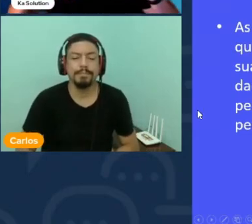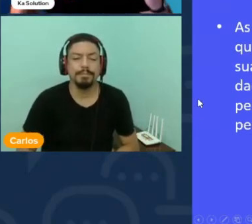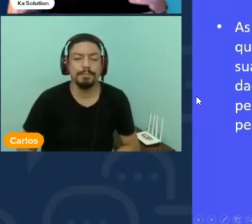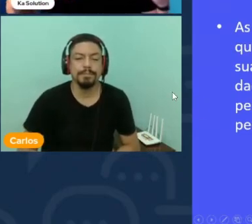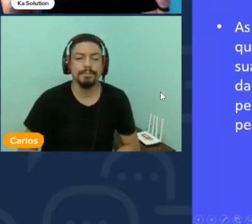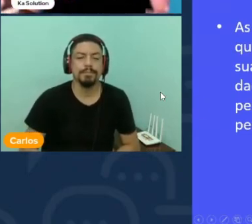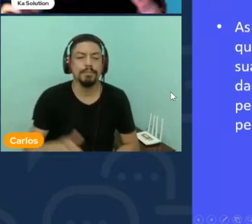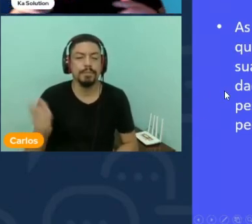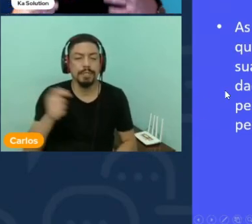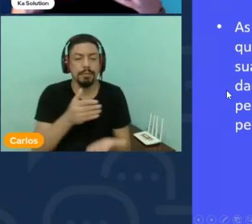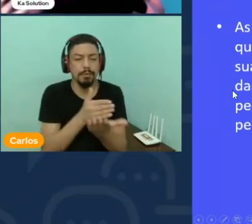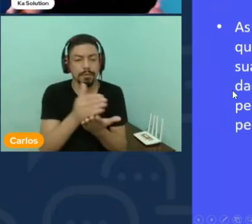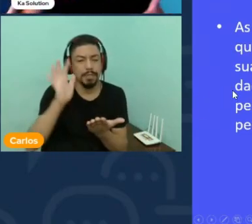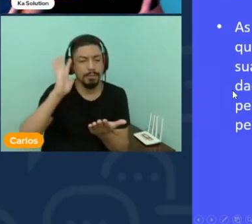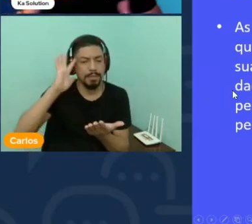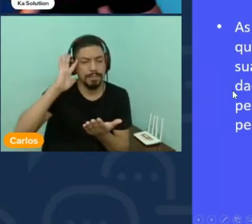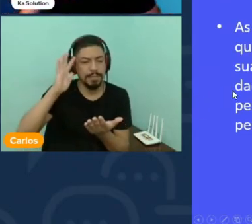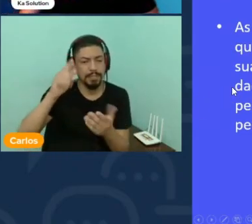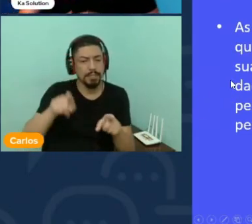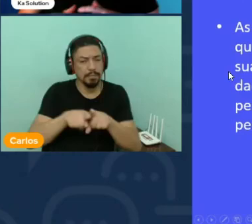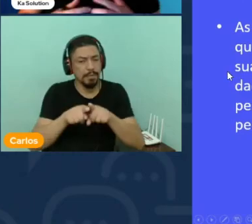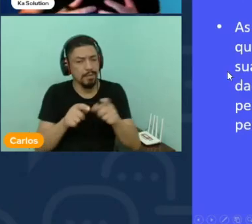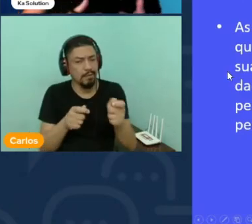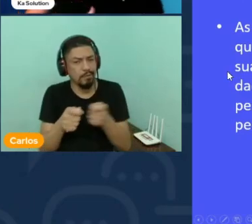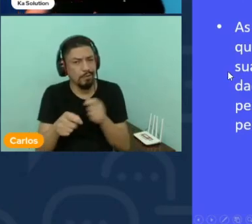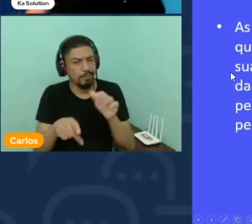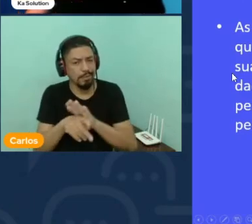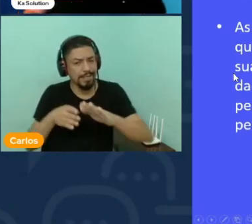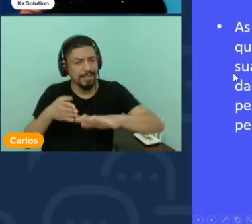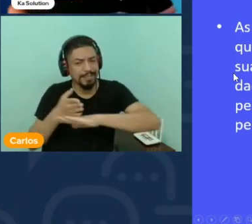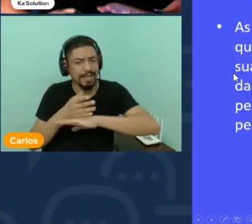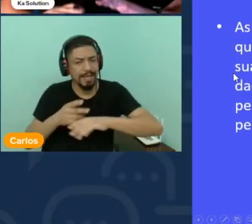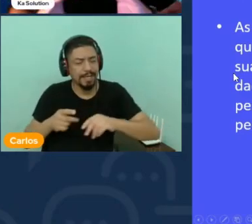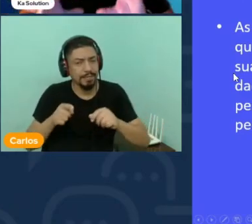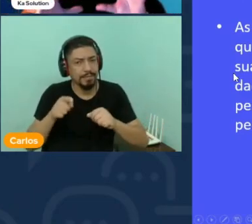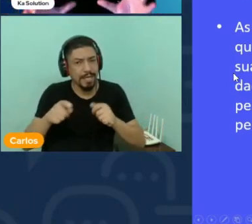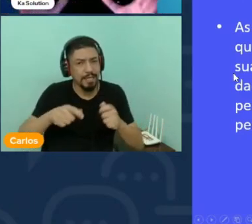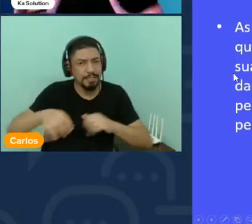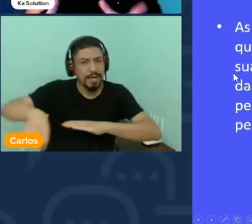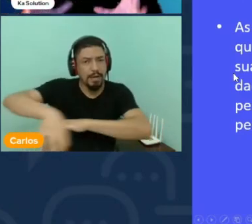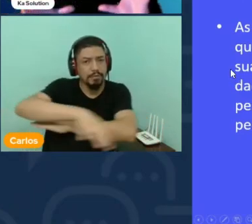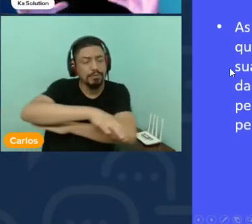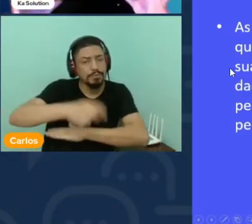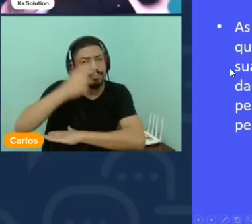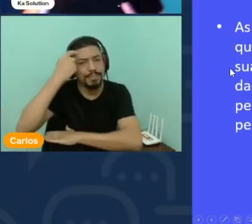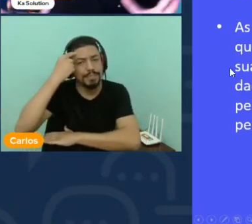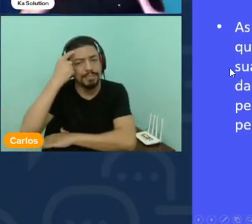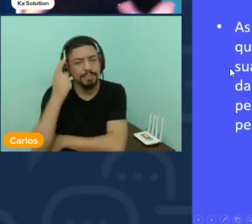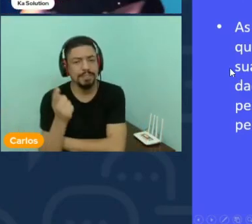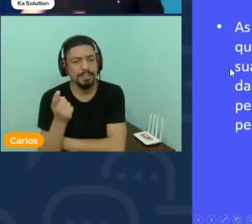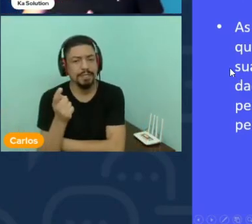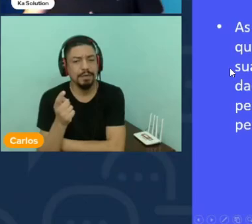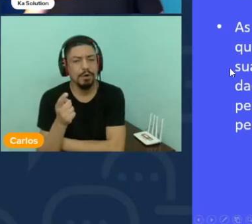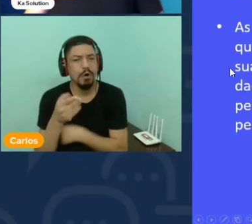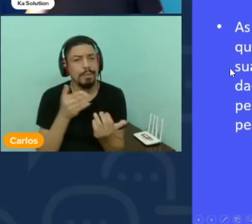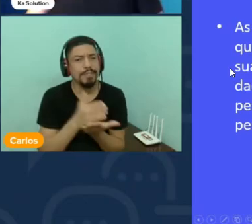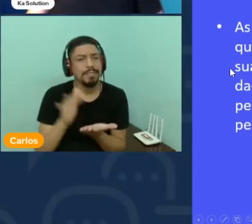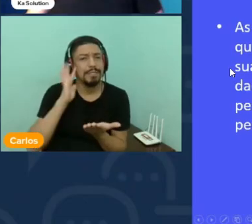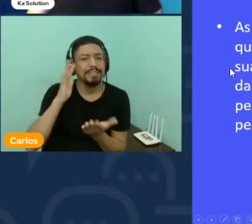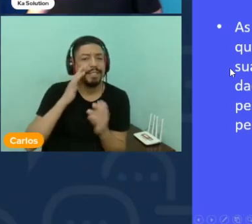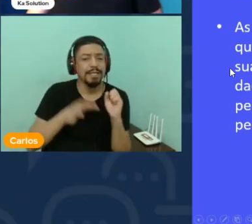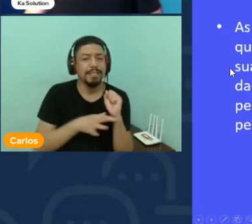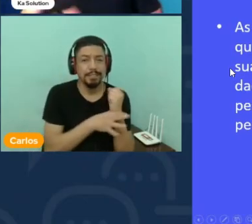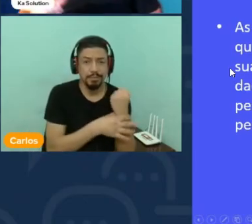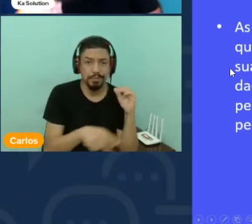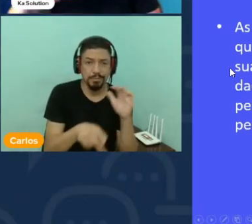a pensar também num controle de acesso, numa arquitetura, né, já começando a pensar na segurança aqui